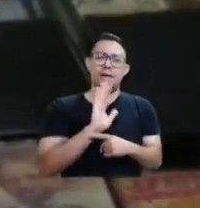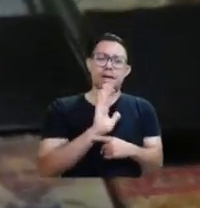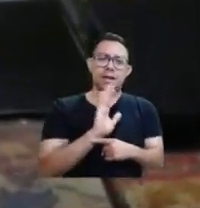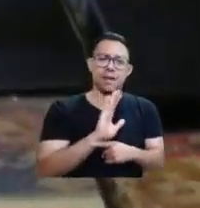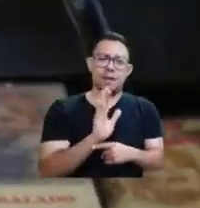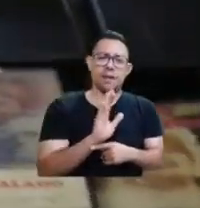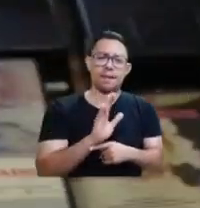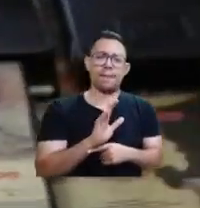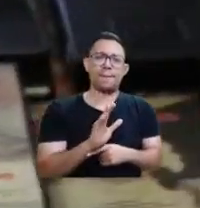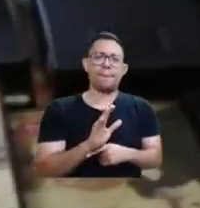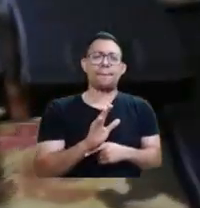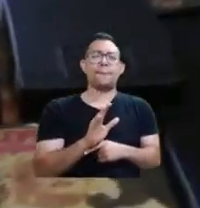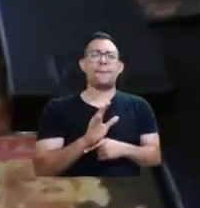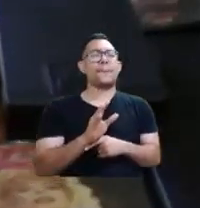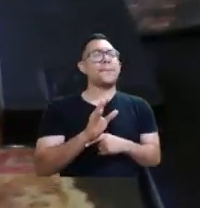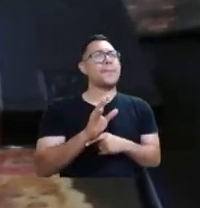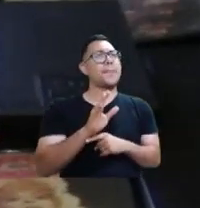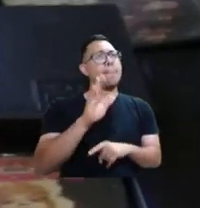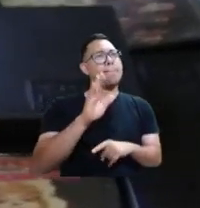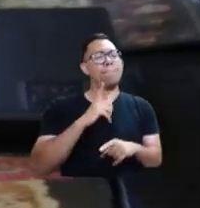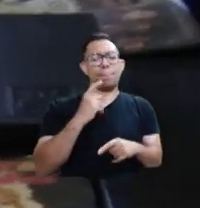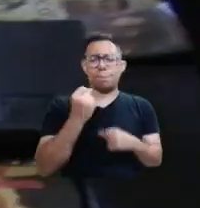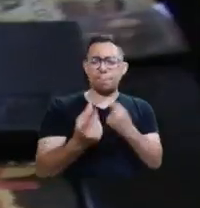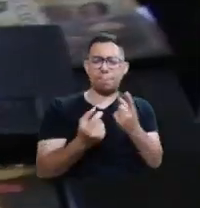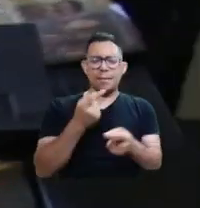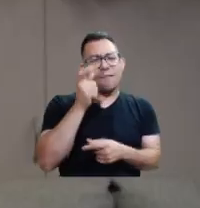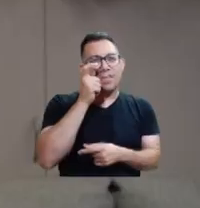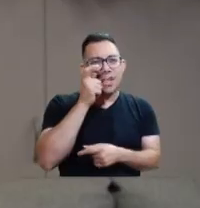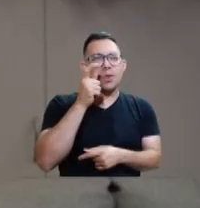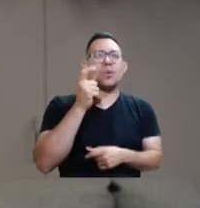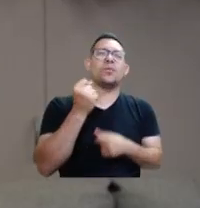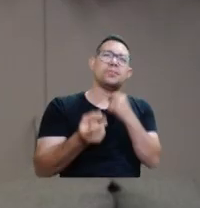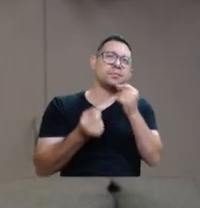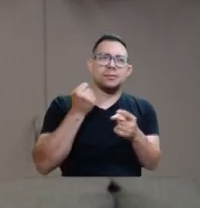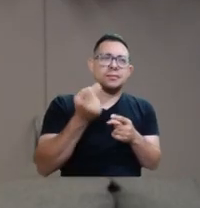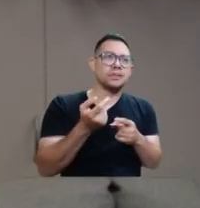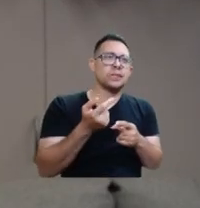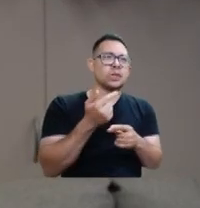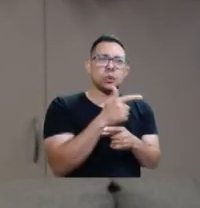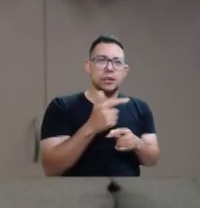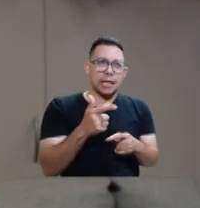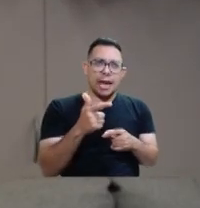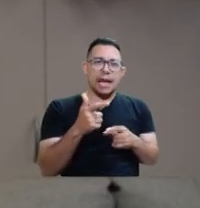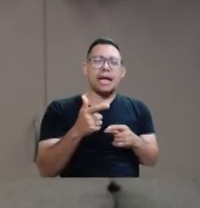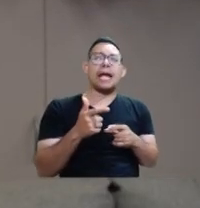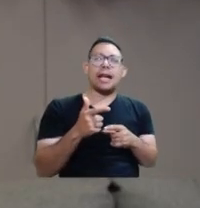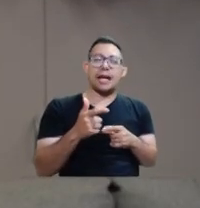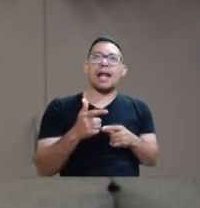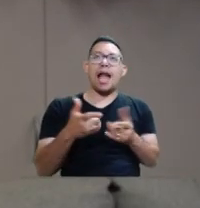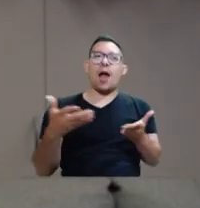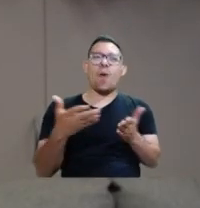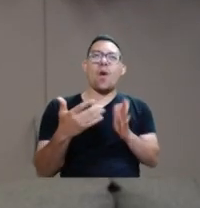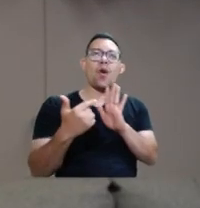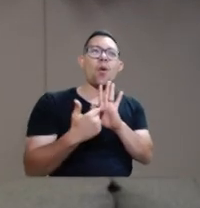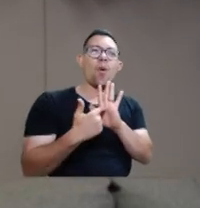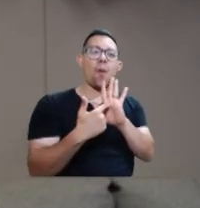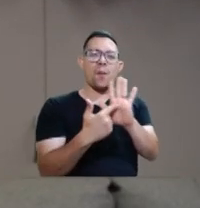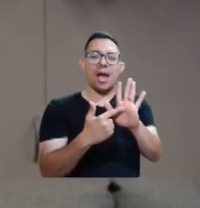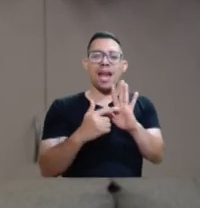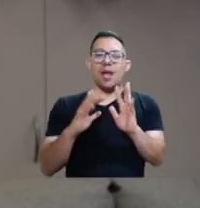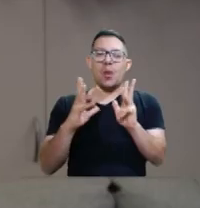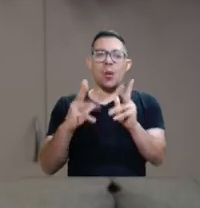as obras, com fitas, né, que você possivelmente já tenha visto em